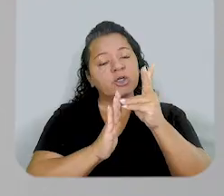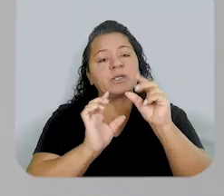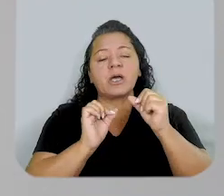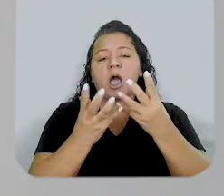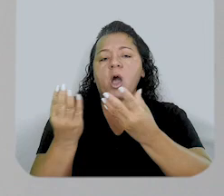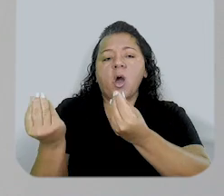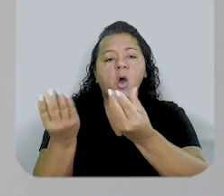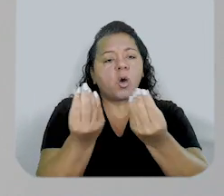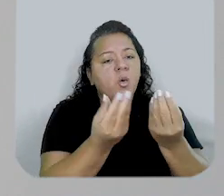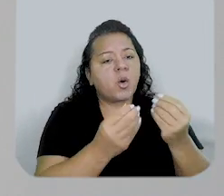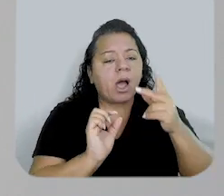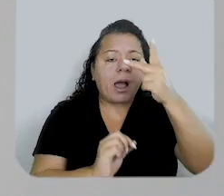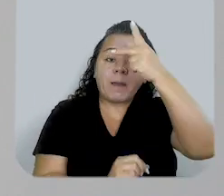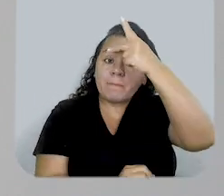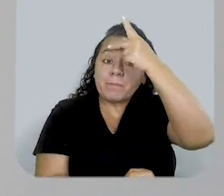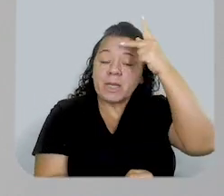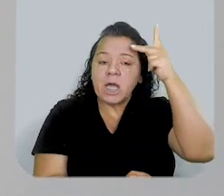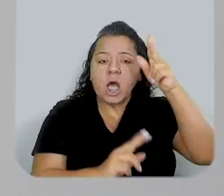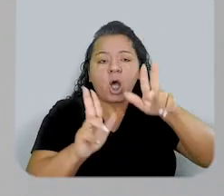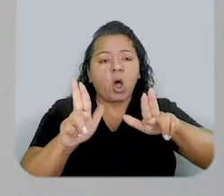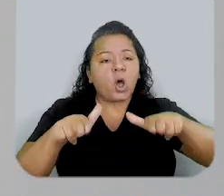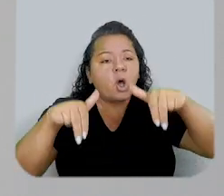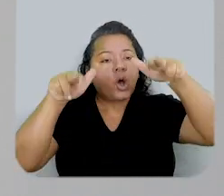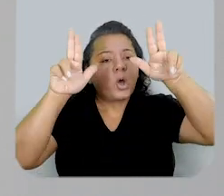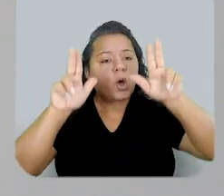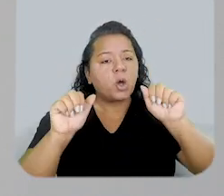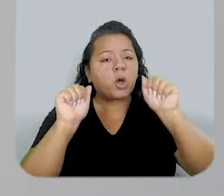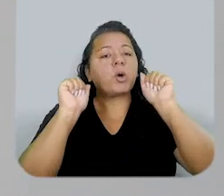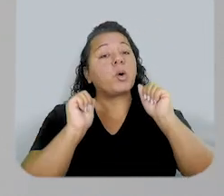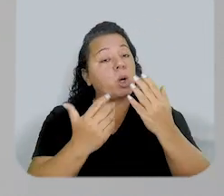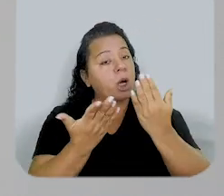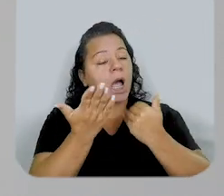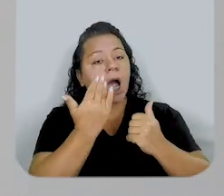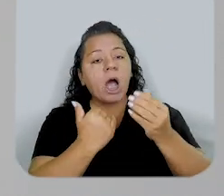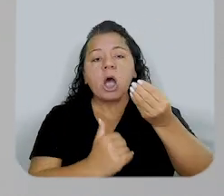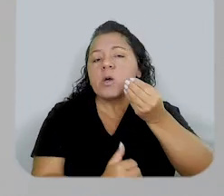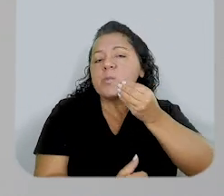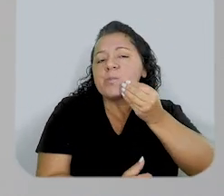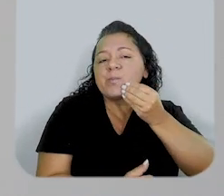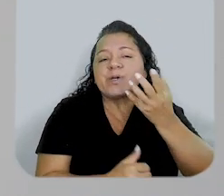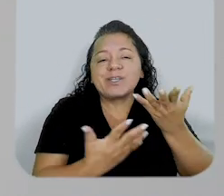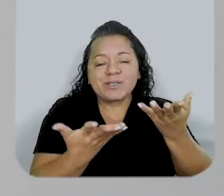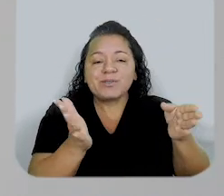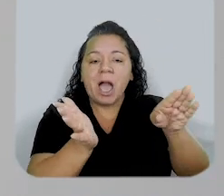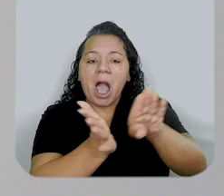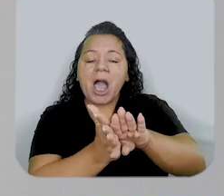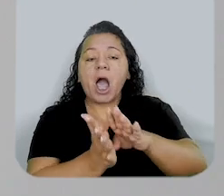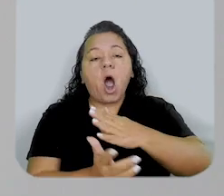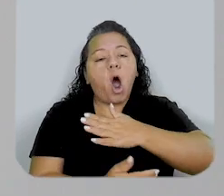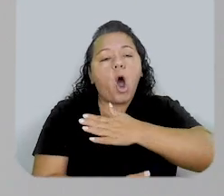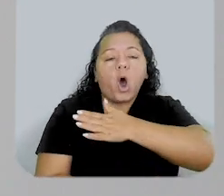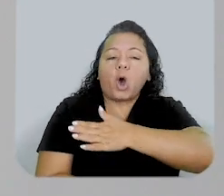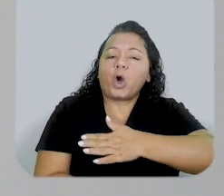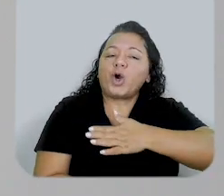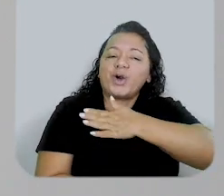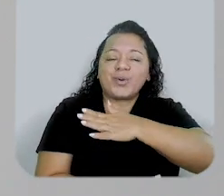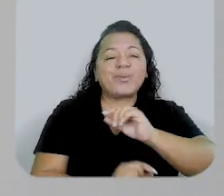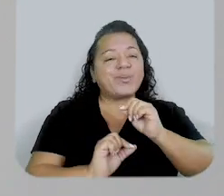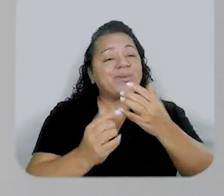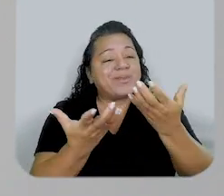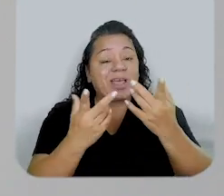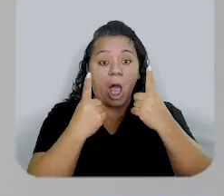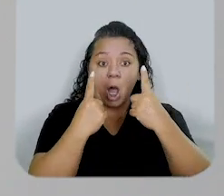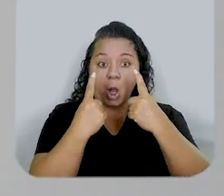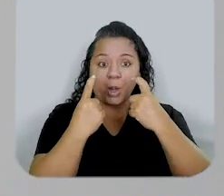Muitos vêm pessoas que nunca experimentaram. Então, quando chegam aqui, eles gostam. Inclusive, eles